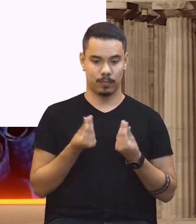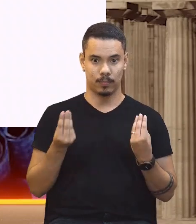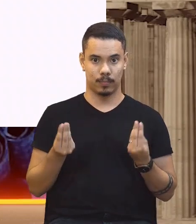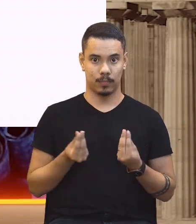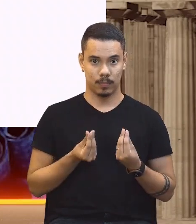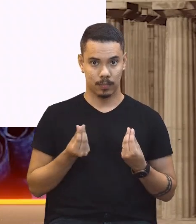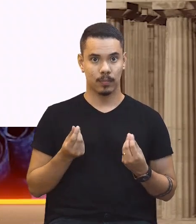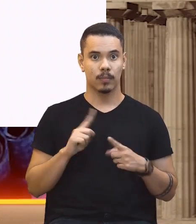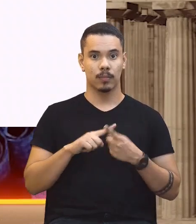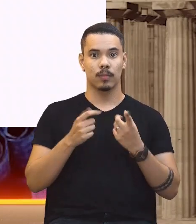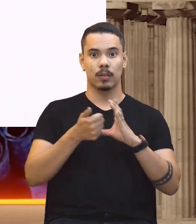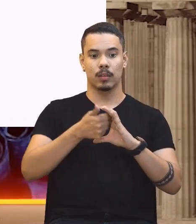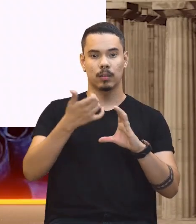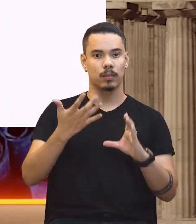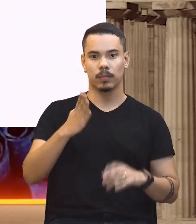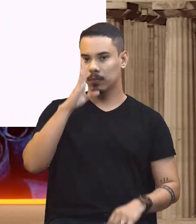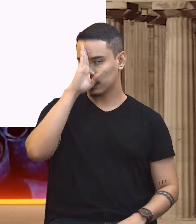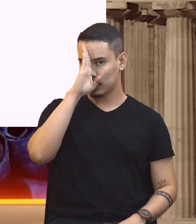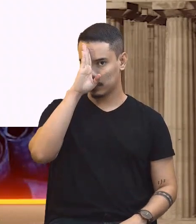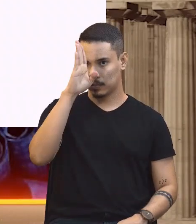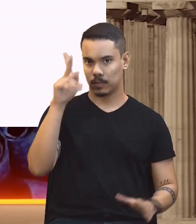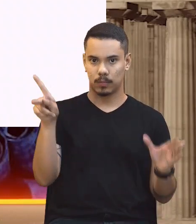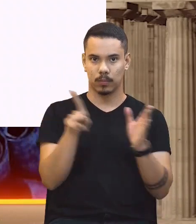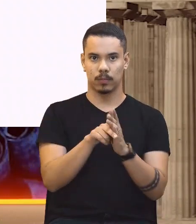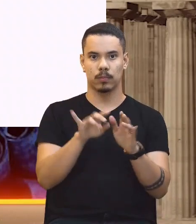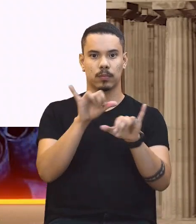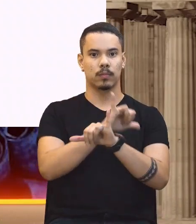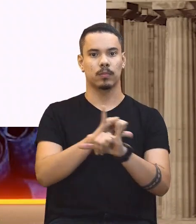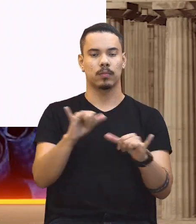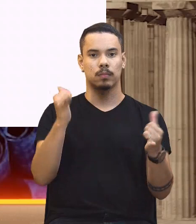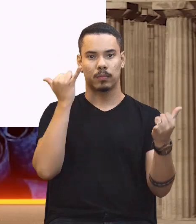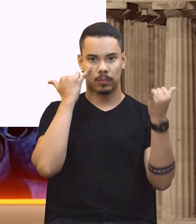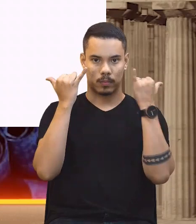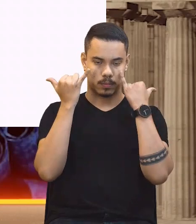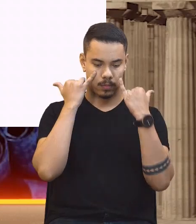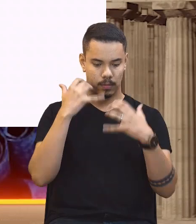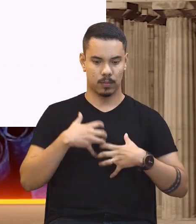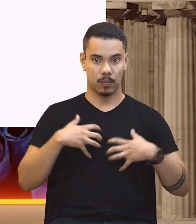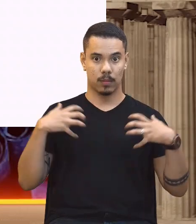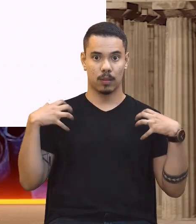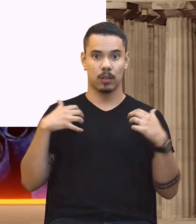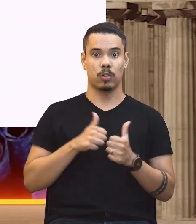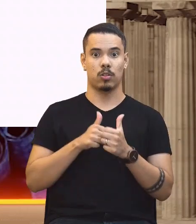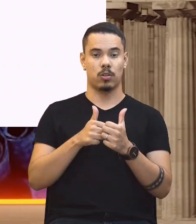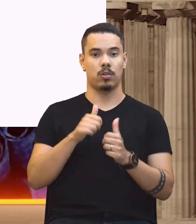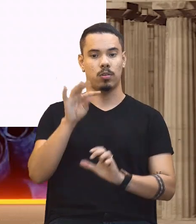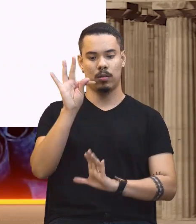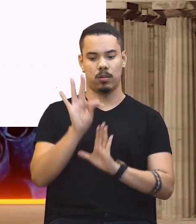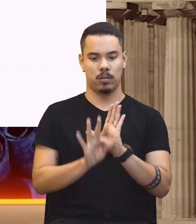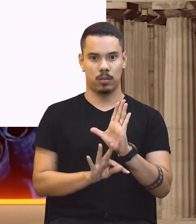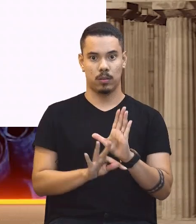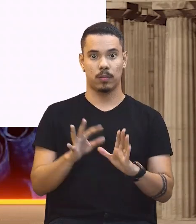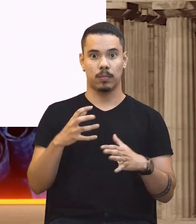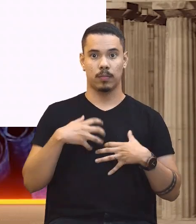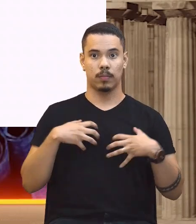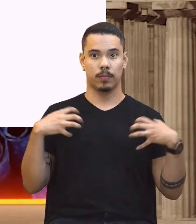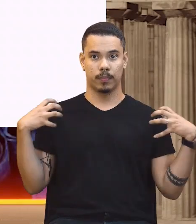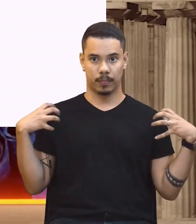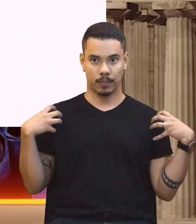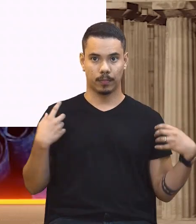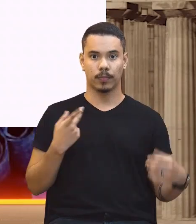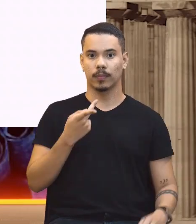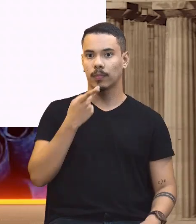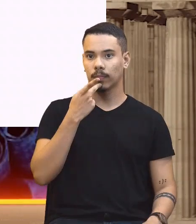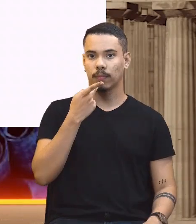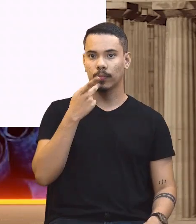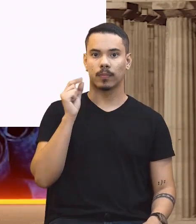um aspecto essencial da doutrina das ideias de Platão. E de acordo com o texto, Platão ele vai fazer o